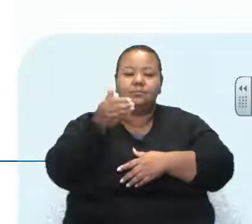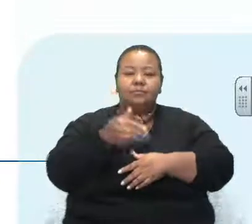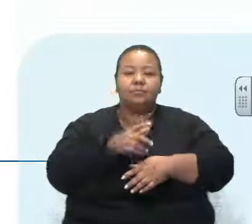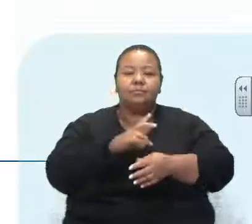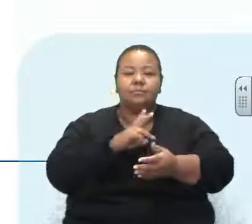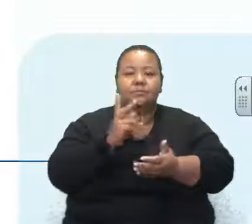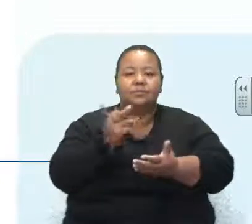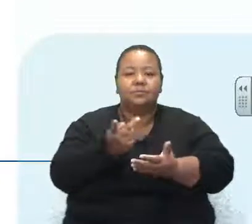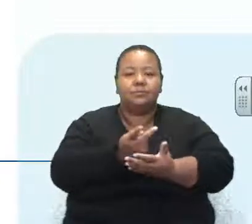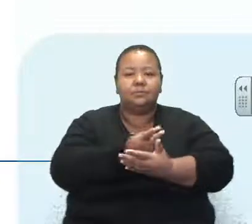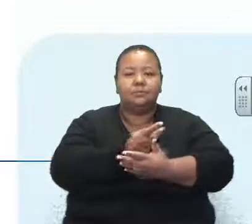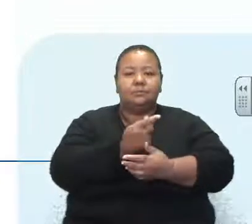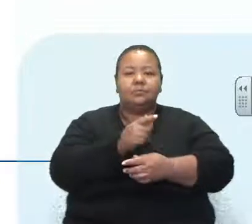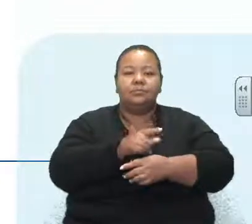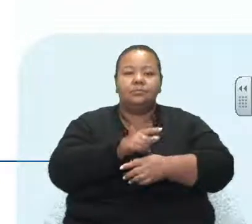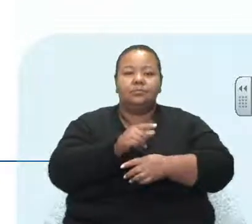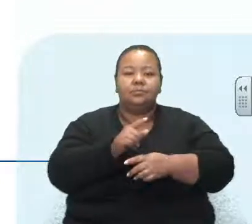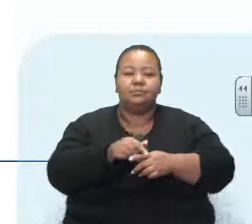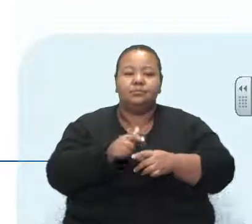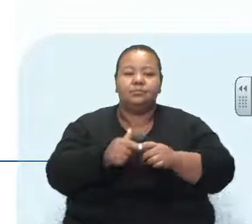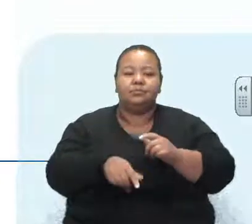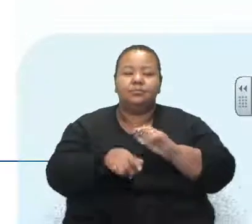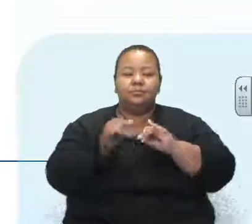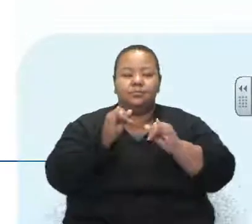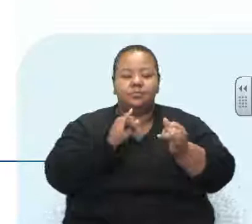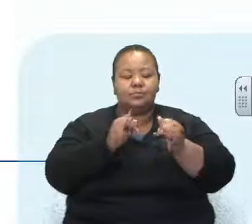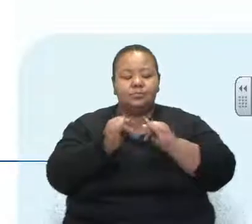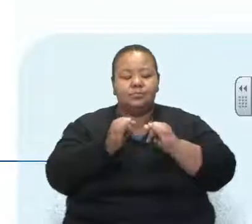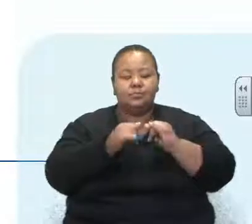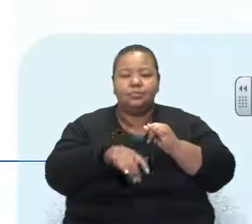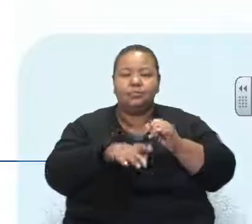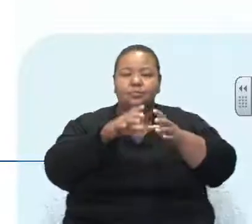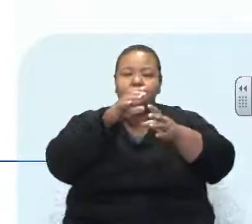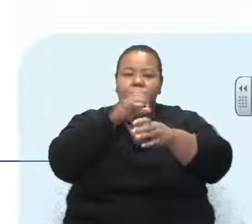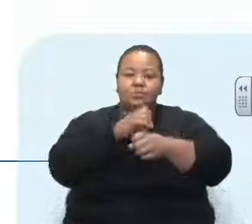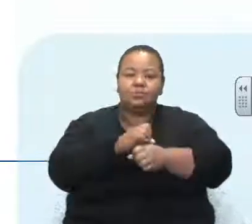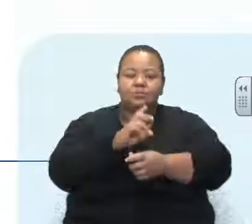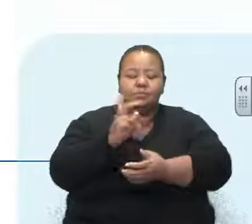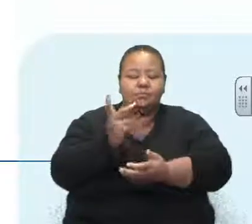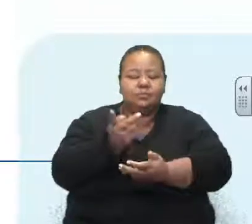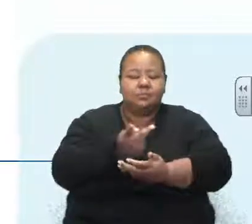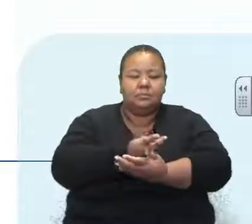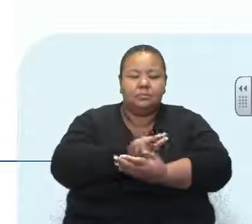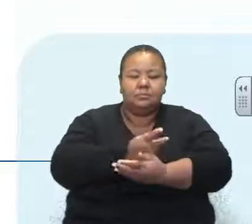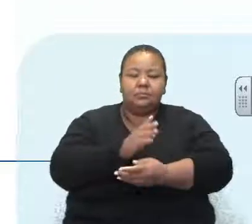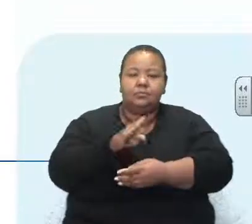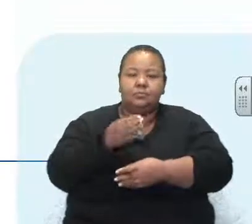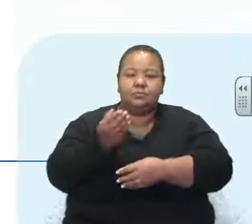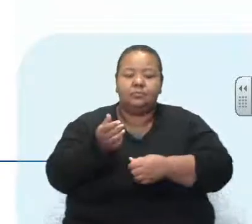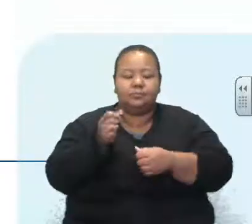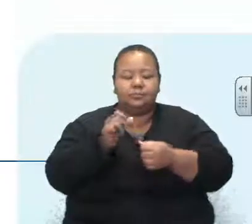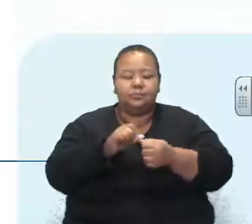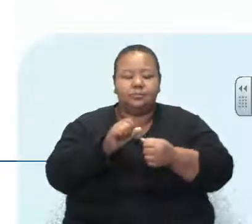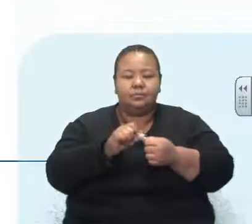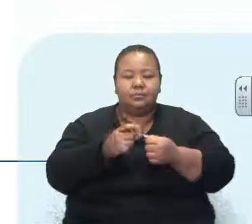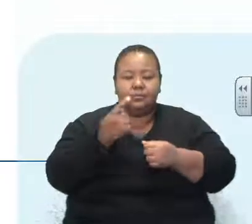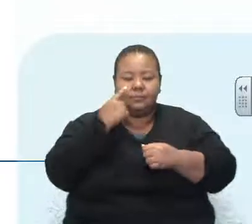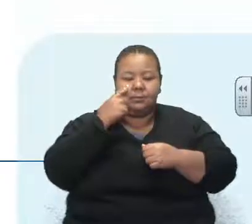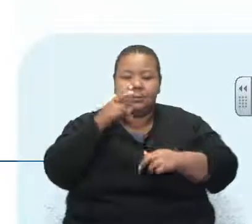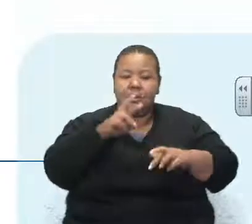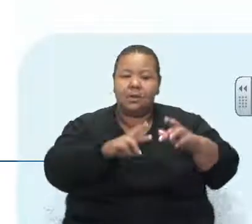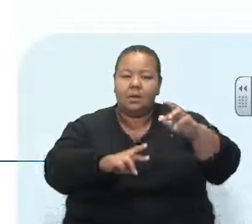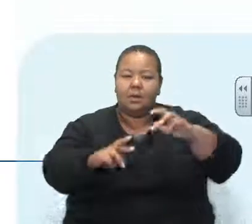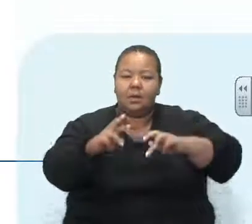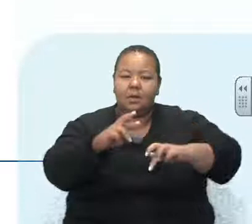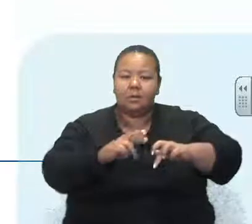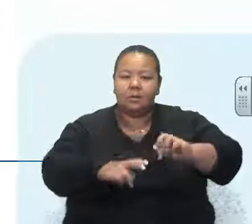de lançamento ali nos meus dados, ou nos cálculos errados, quando eu estiver fazendo análise desse